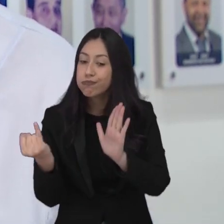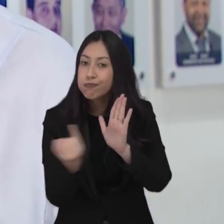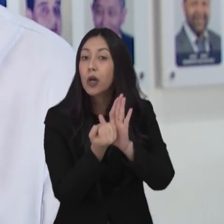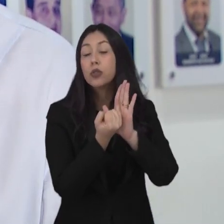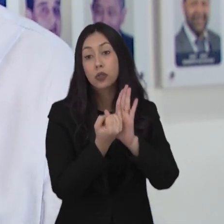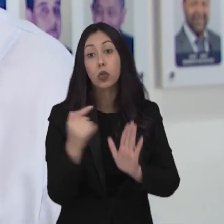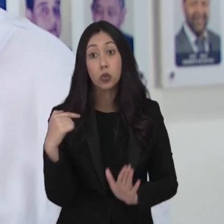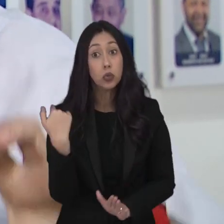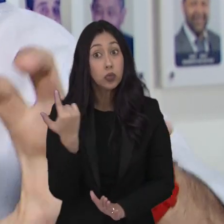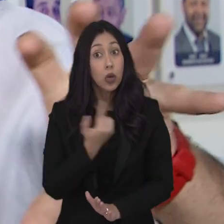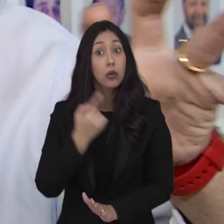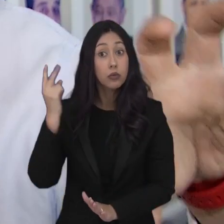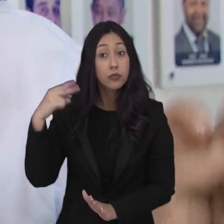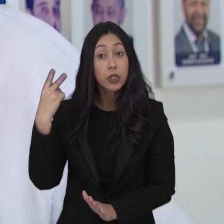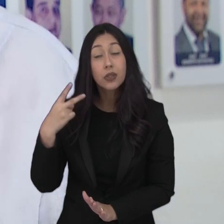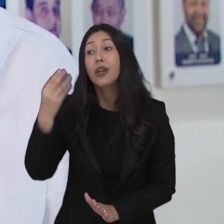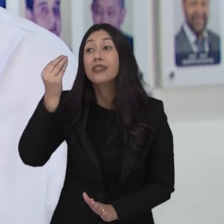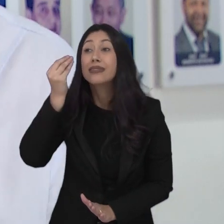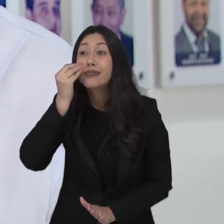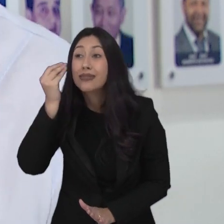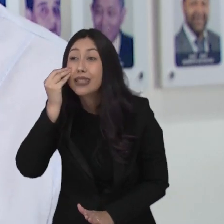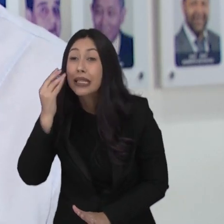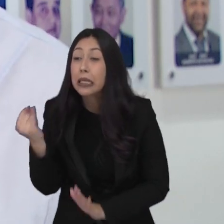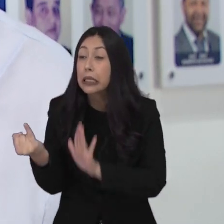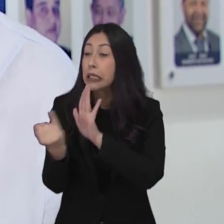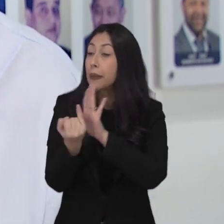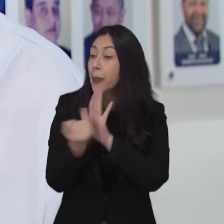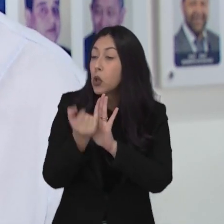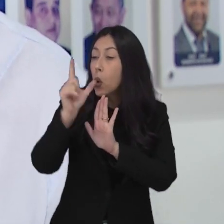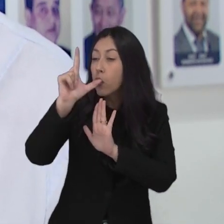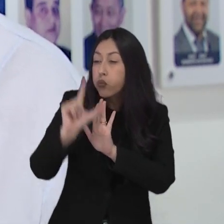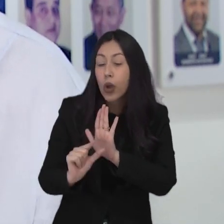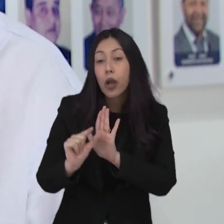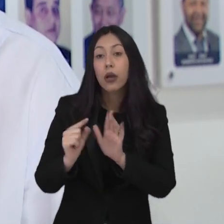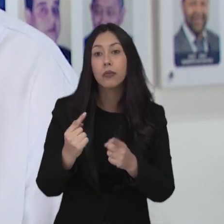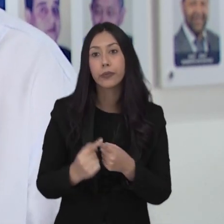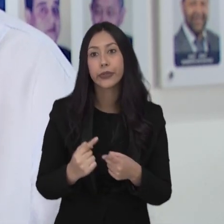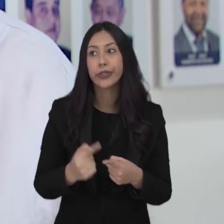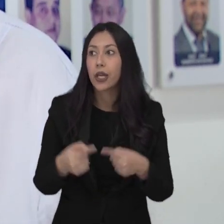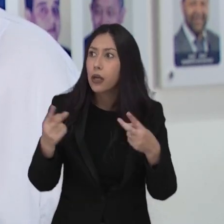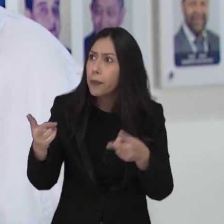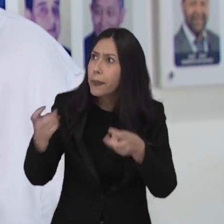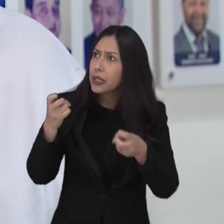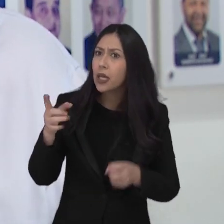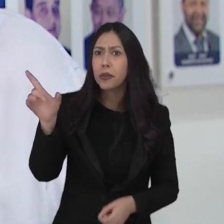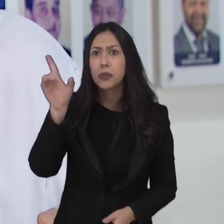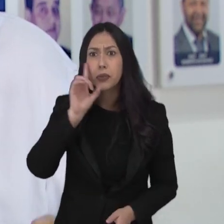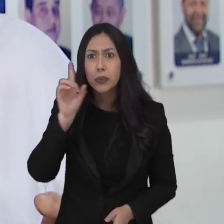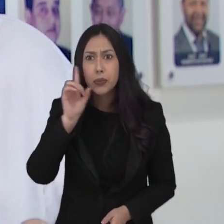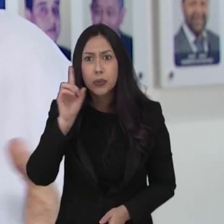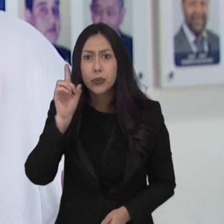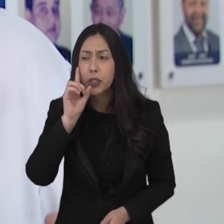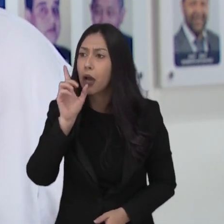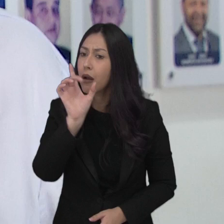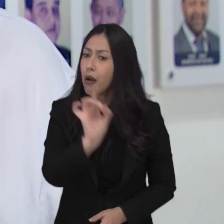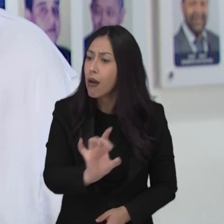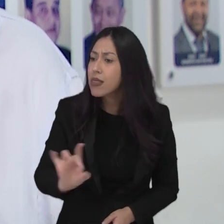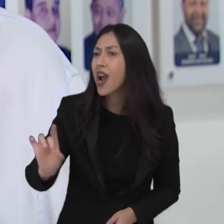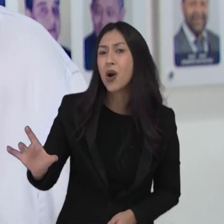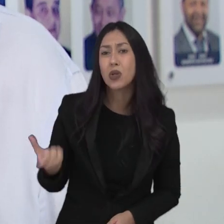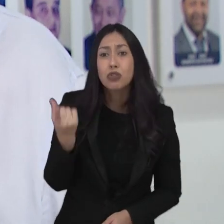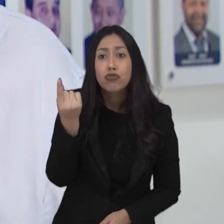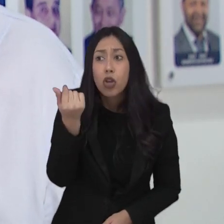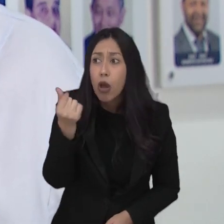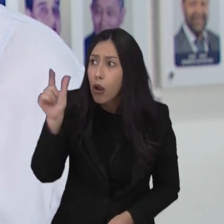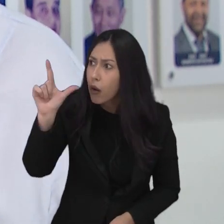gente, através de projeto de lei, junto com outros vereadores, a gente tenta extinguir esse pagamento, porque a gente vê no dia a dia das